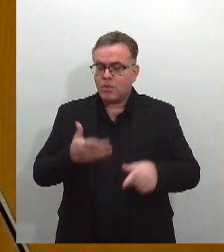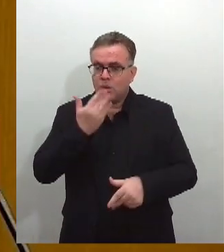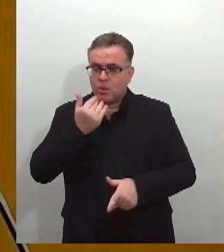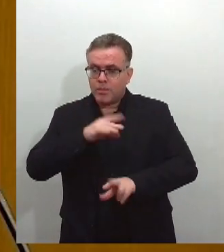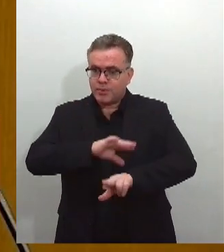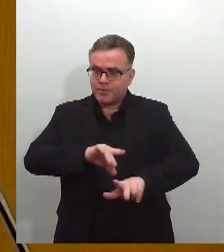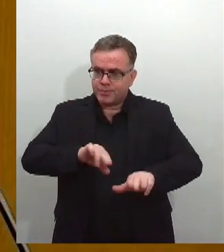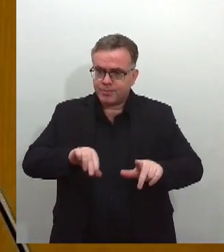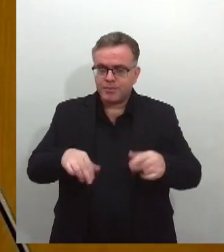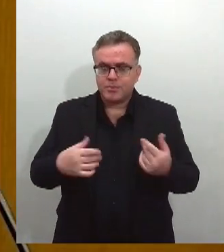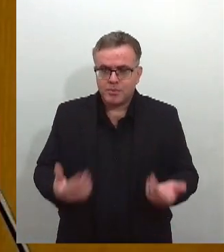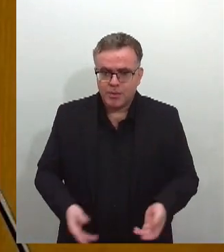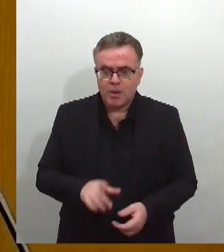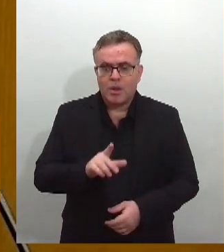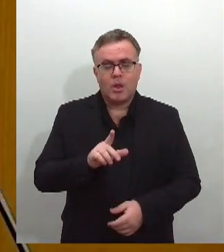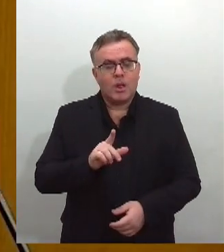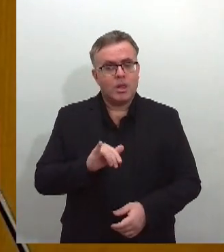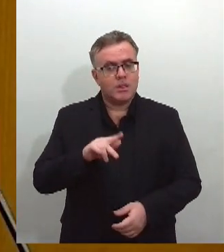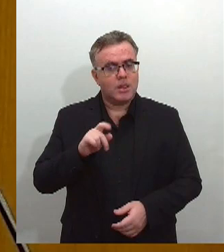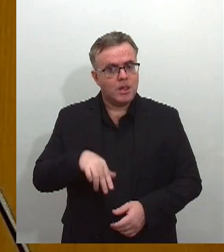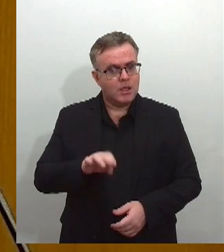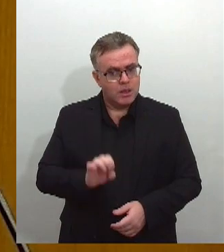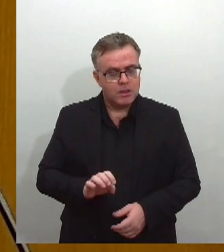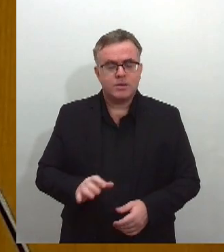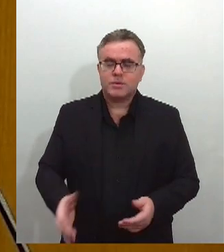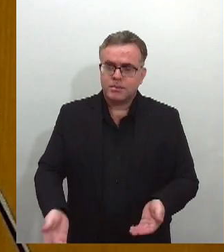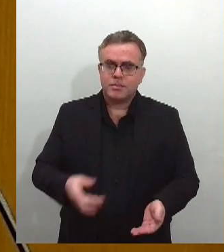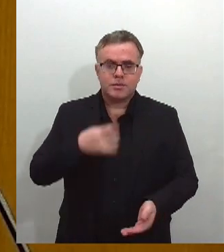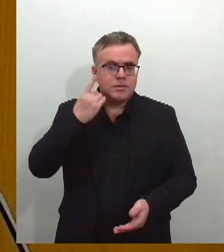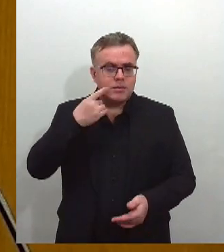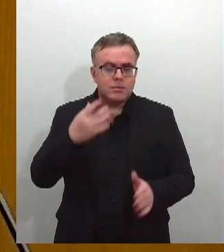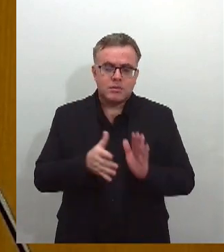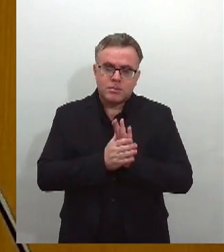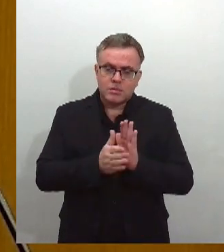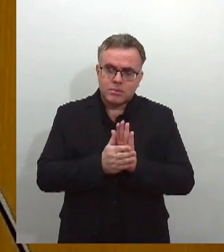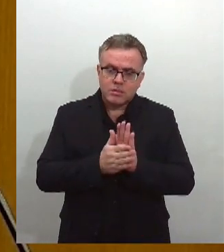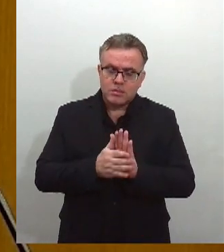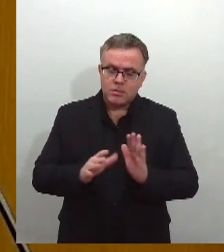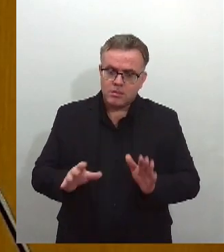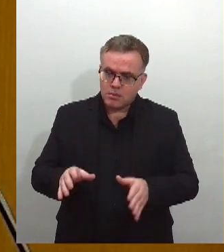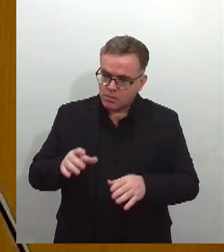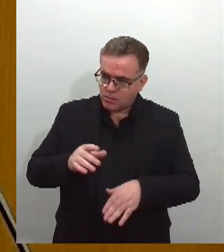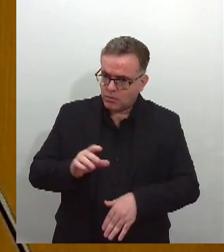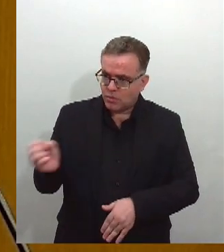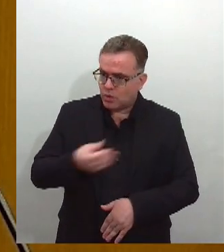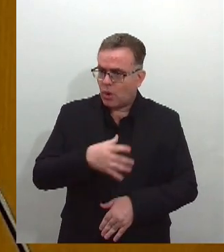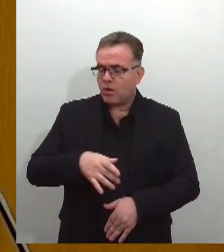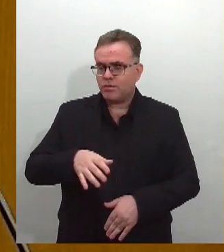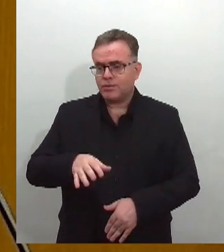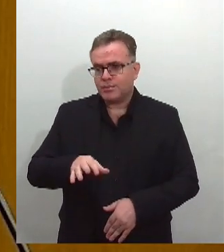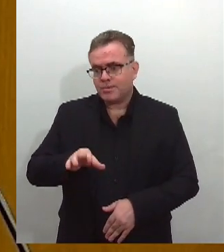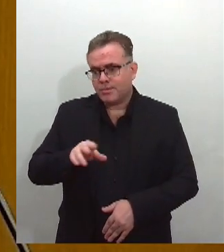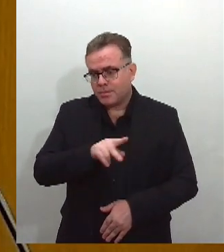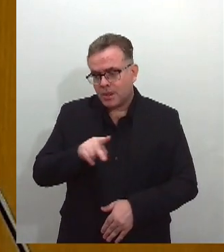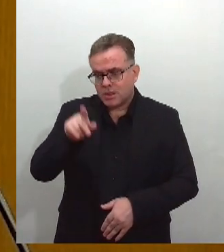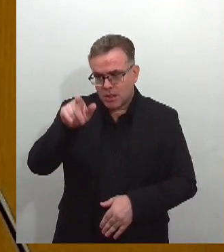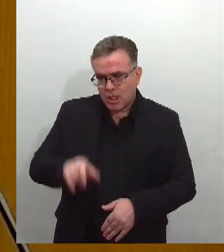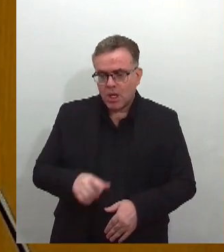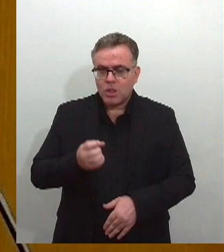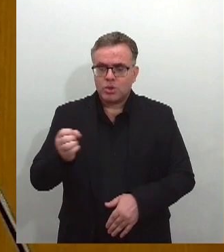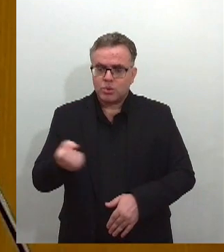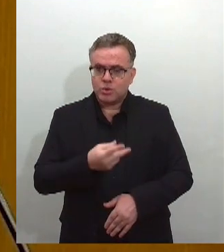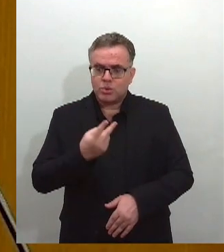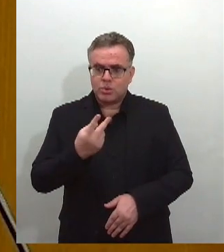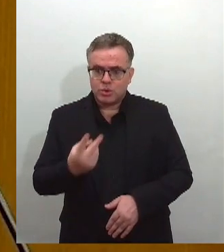Lucena também parabenizou o novo superintendente da Codevasf e as duas novas secretárias de Estado empossadas esta